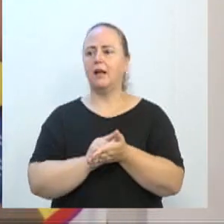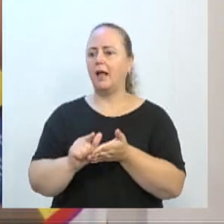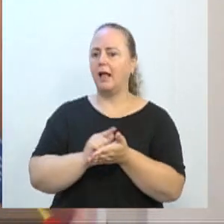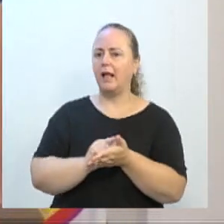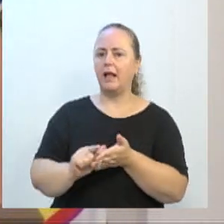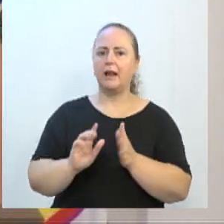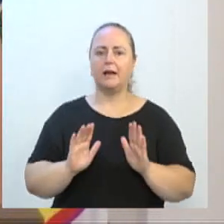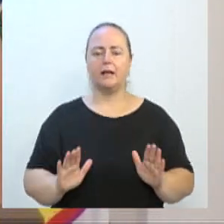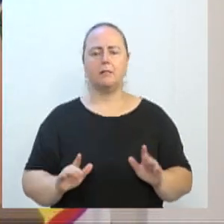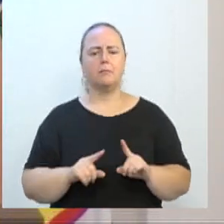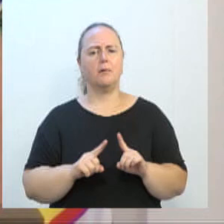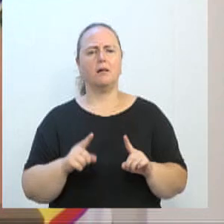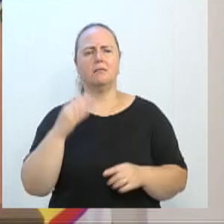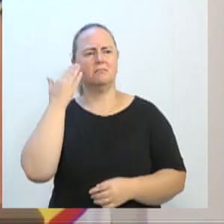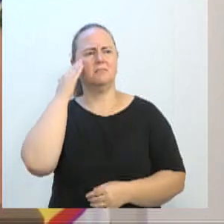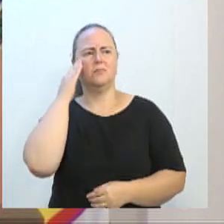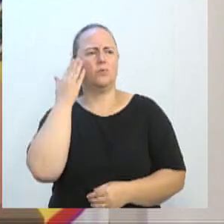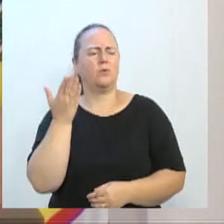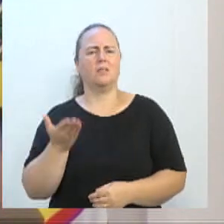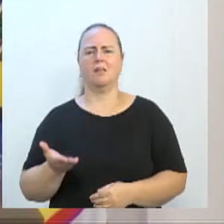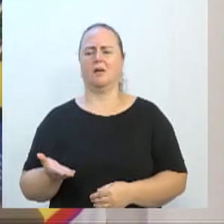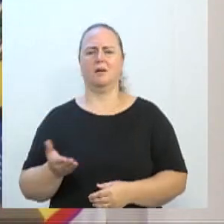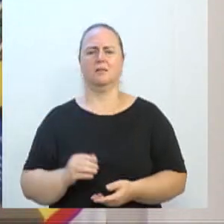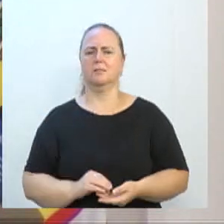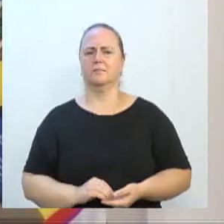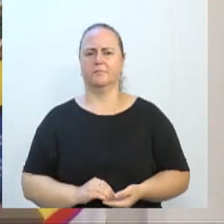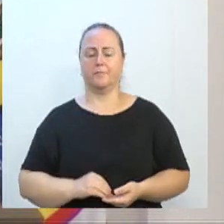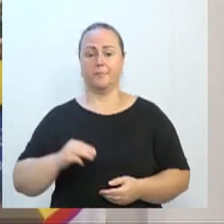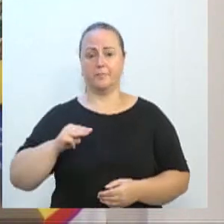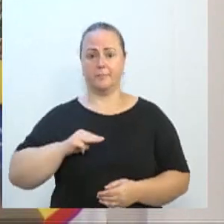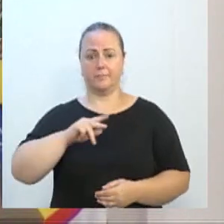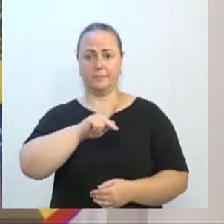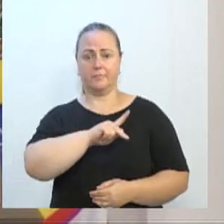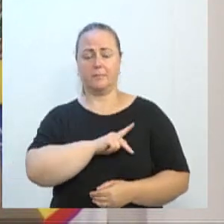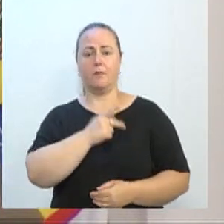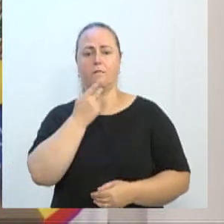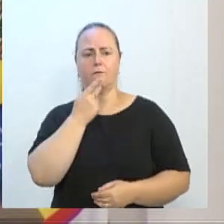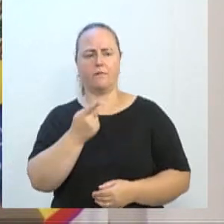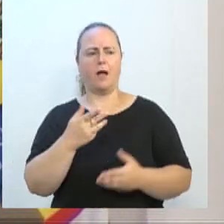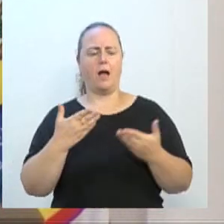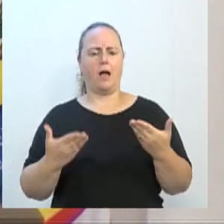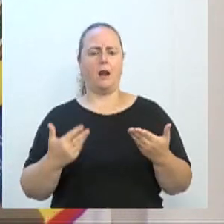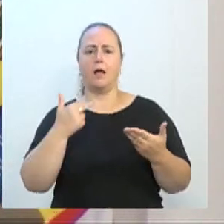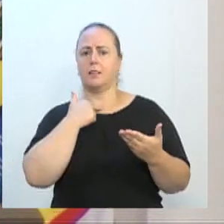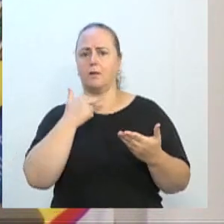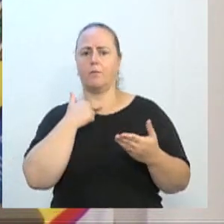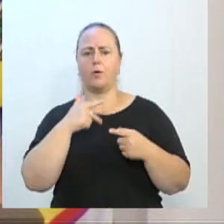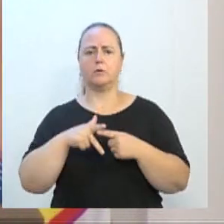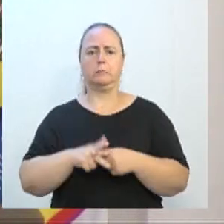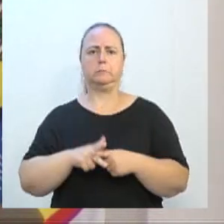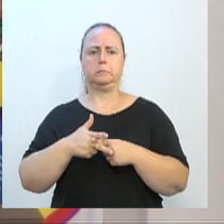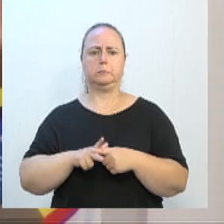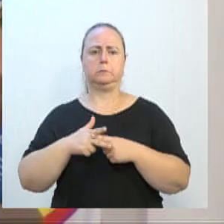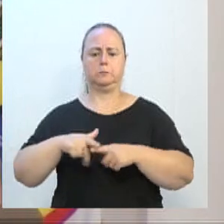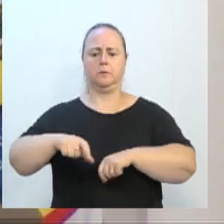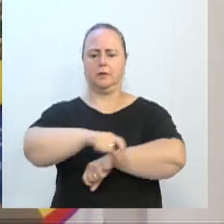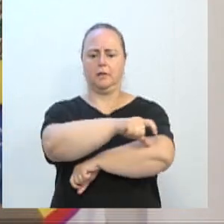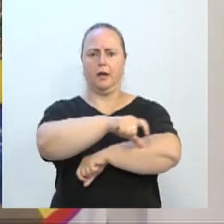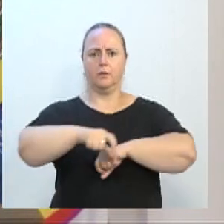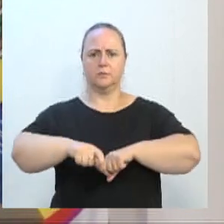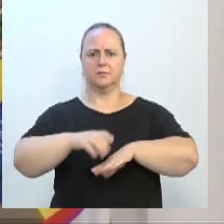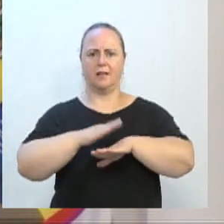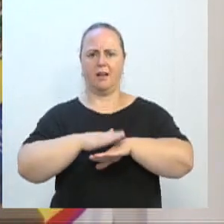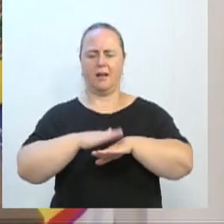Não consigo entender, vereador Tuca, porque se o Ministério Público diz que não pode ser feito manutenção da calçada pelo